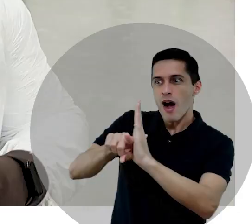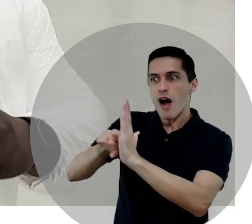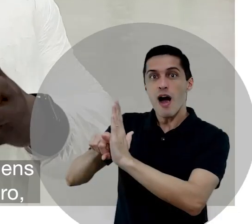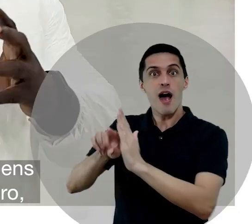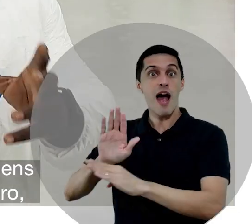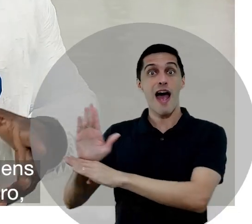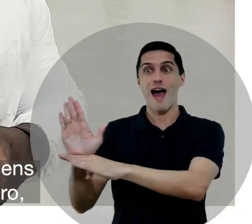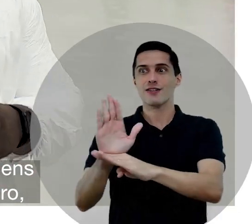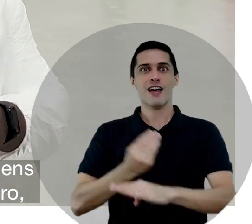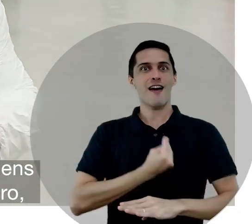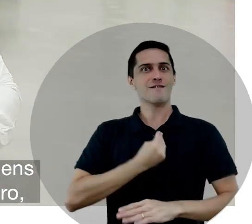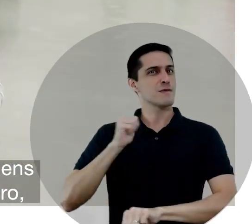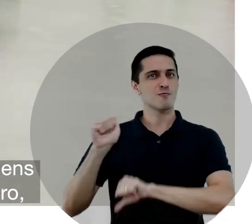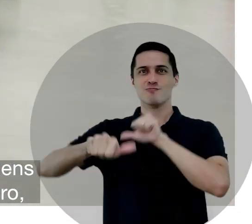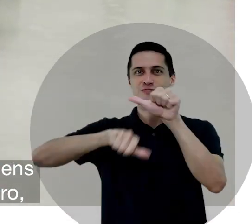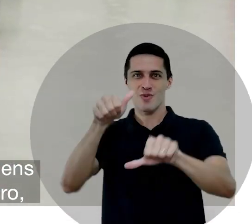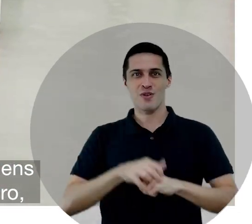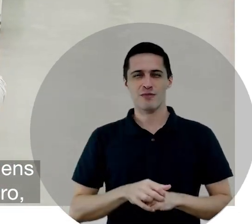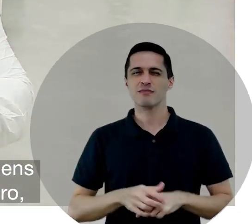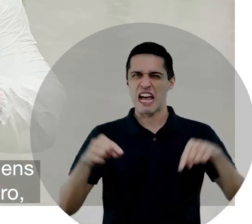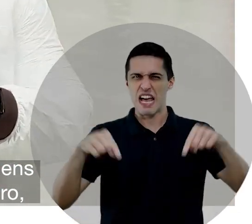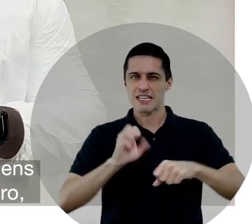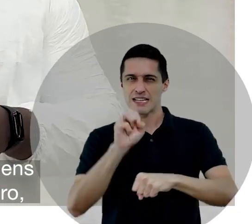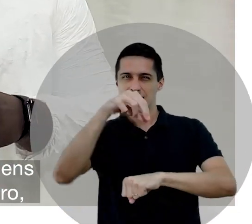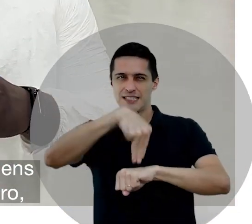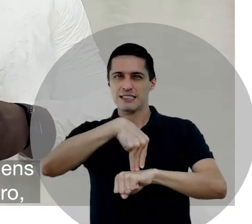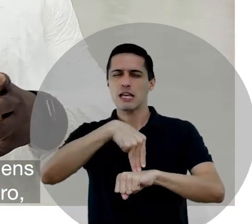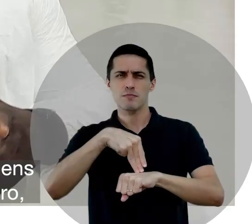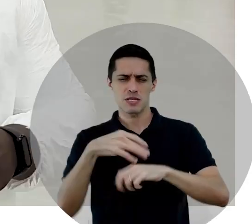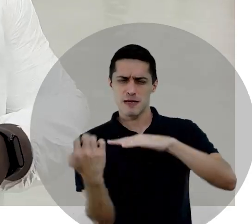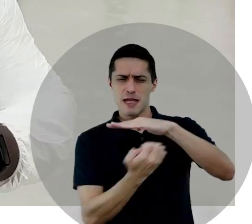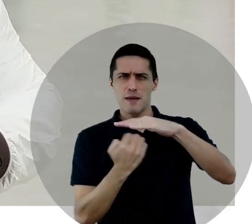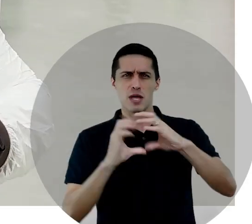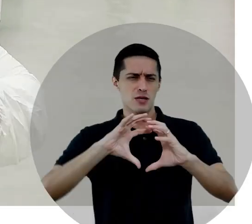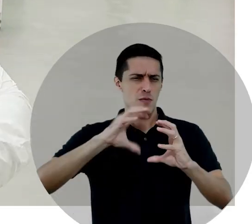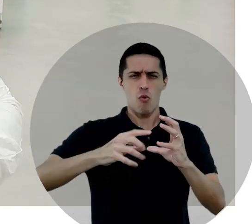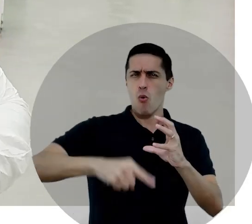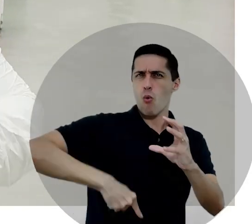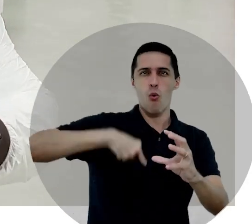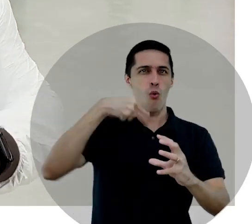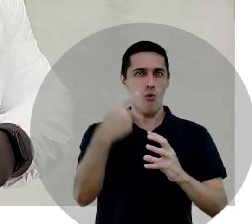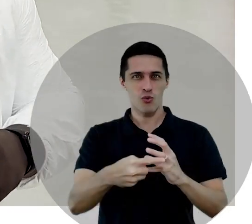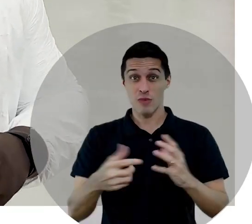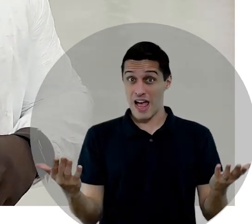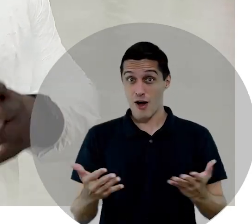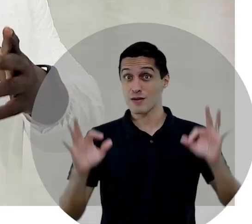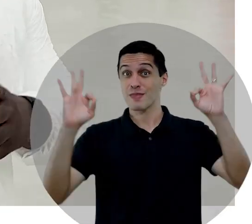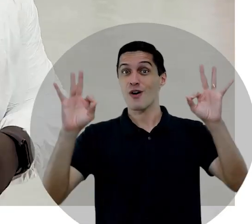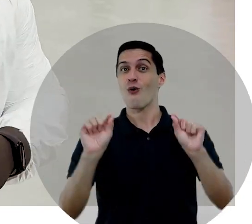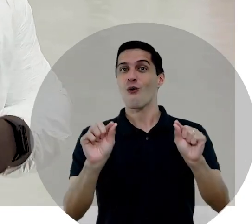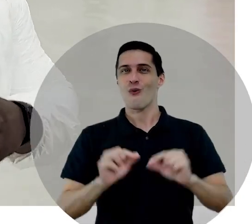deles. O mais legal de tudo isso é saber que a Siemens é presente no mundo inteiro e por isso vamos mostrar para você